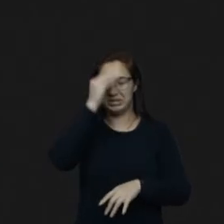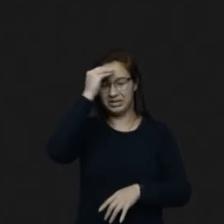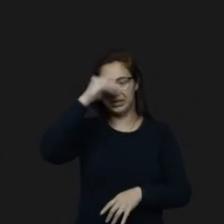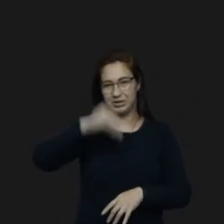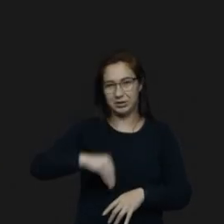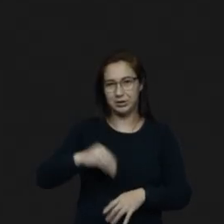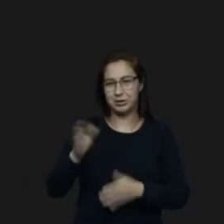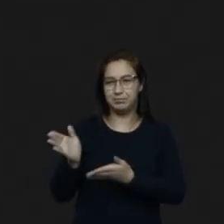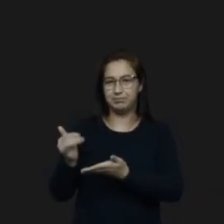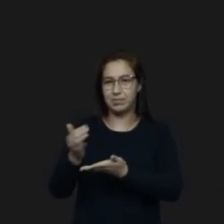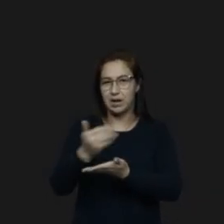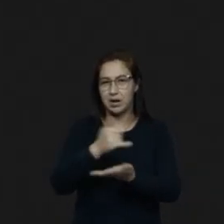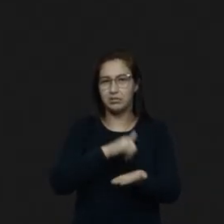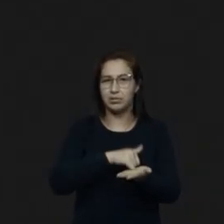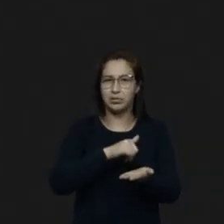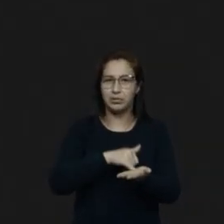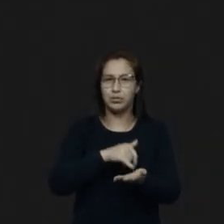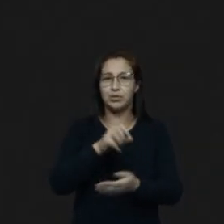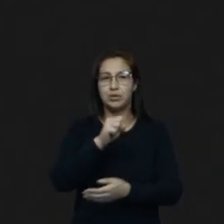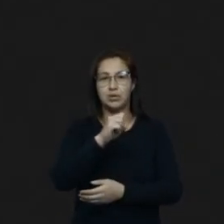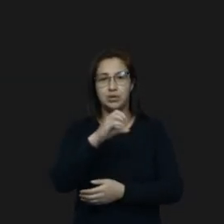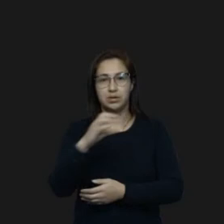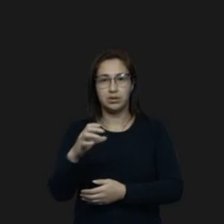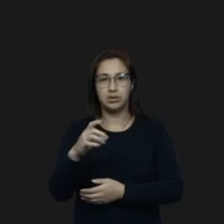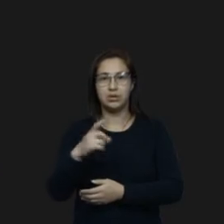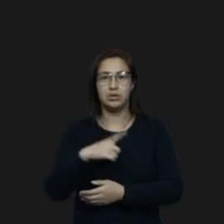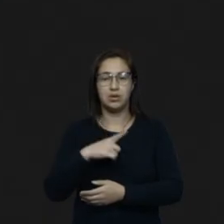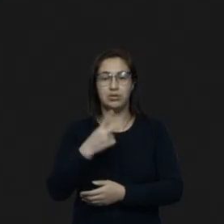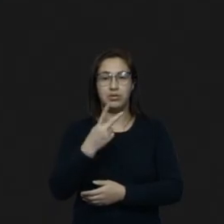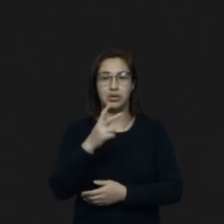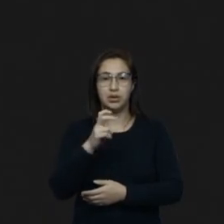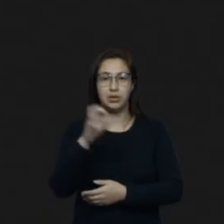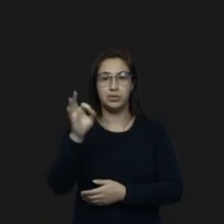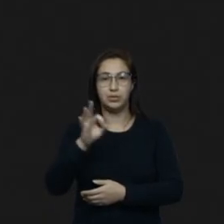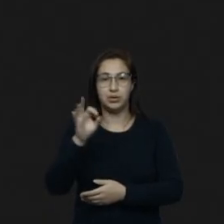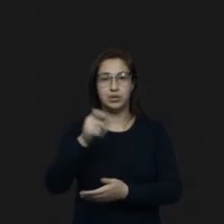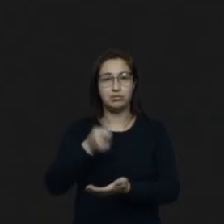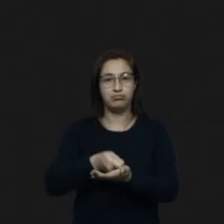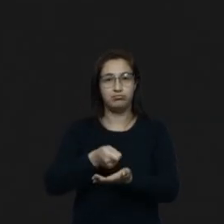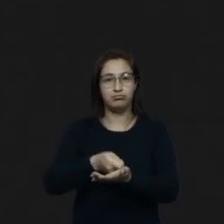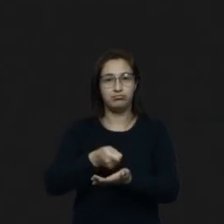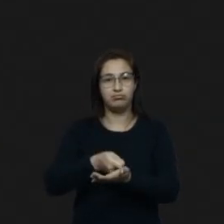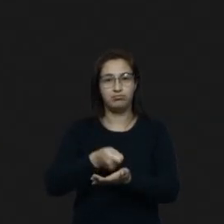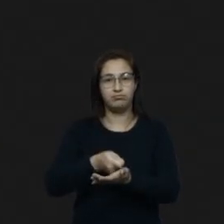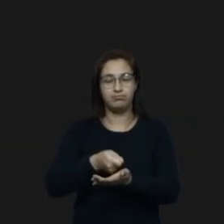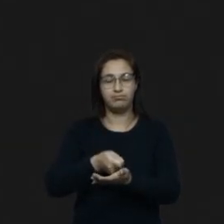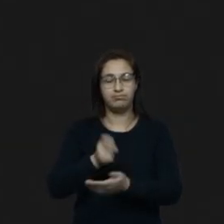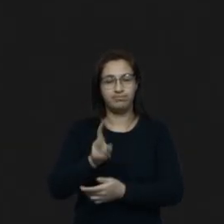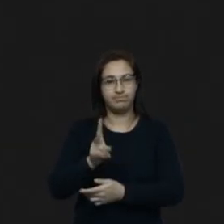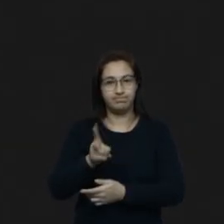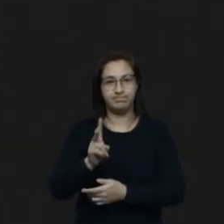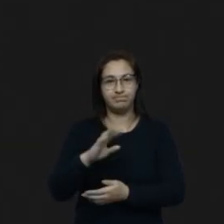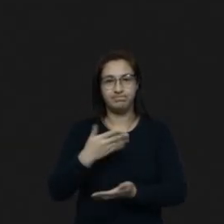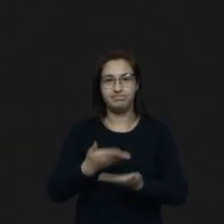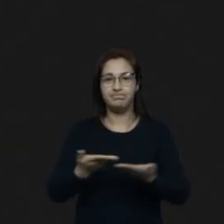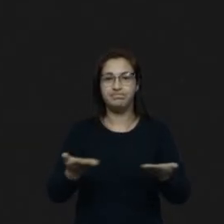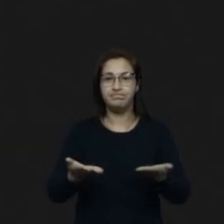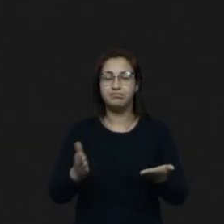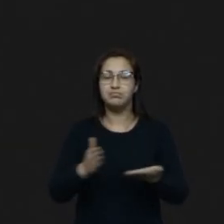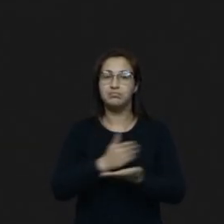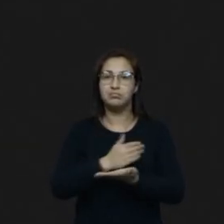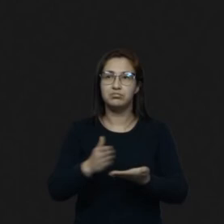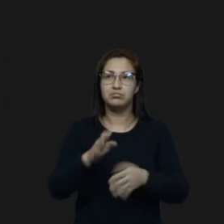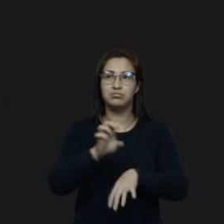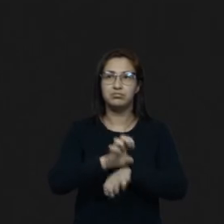cima desses serviços, cobrava 25%, cobra ainda 25%, alguns outros estados